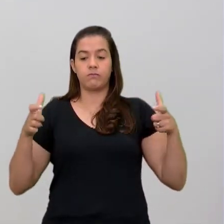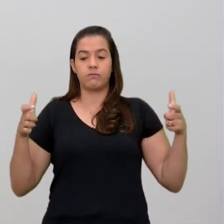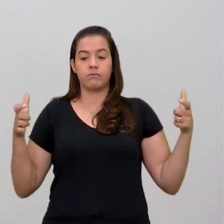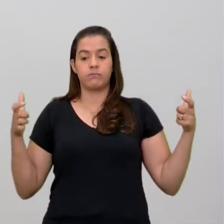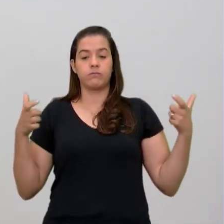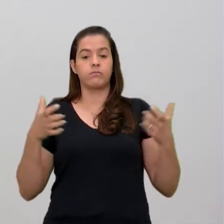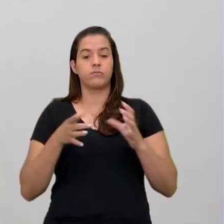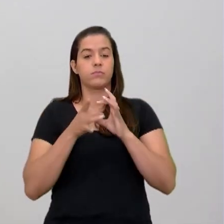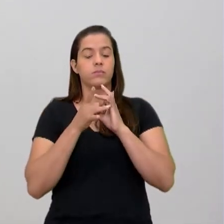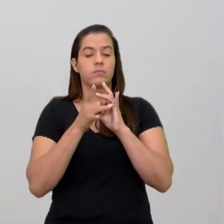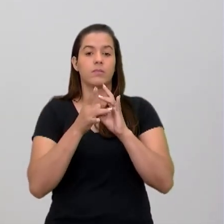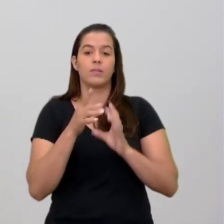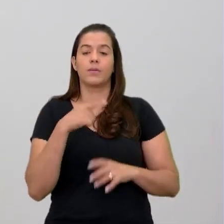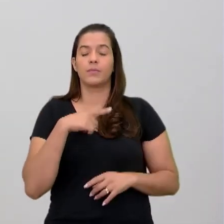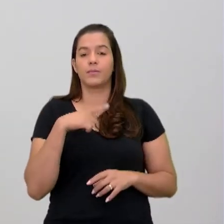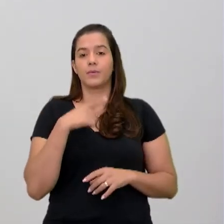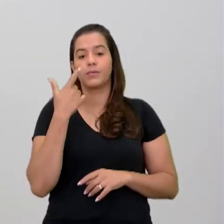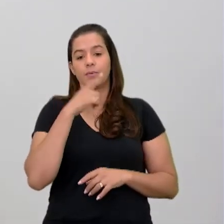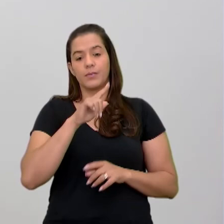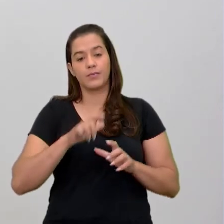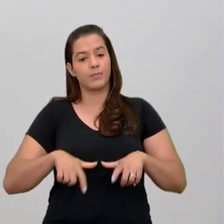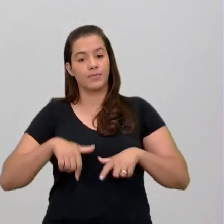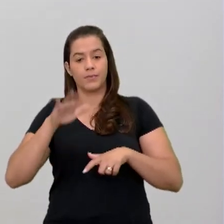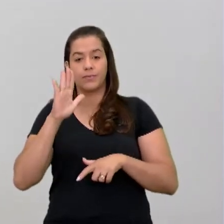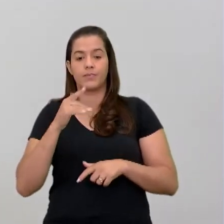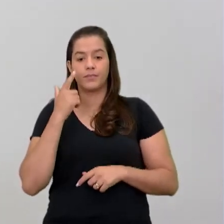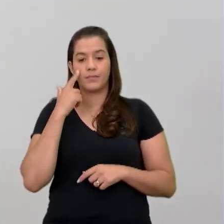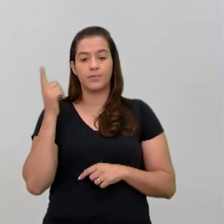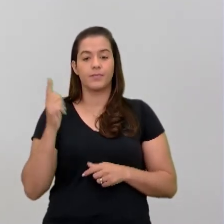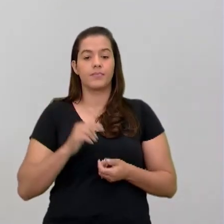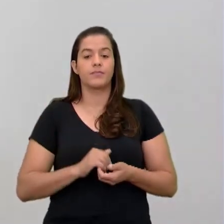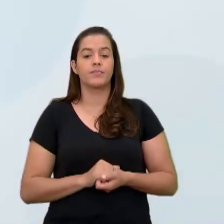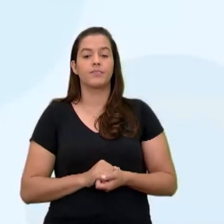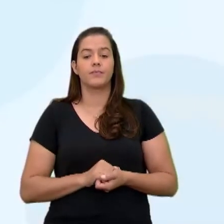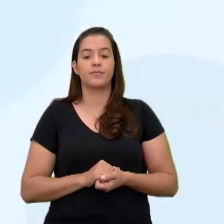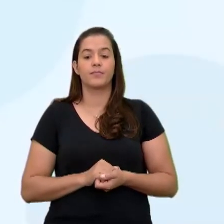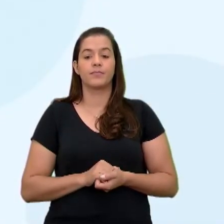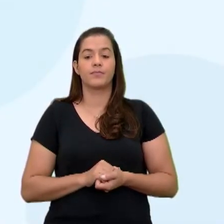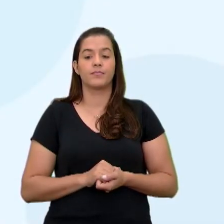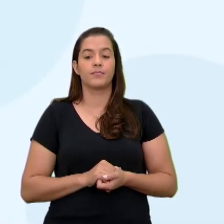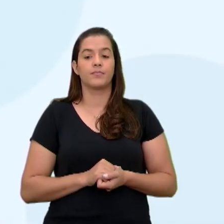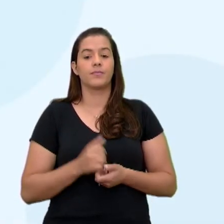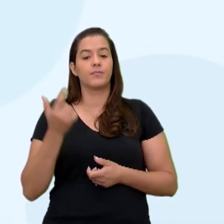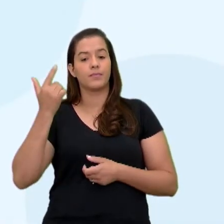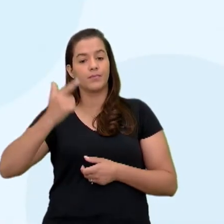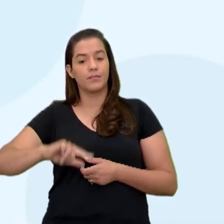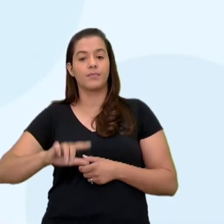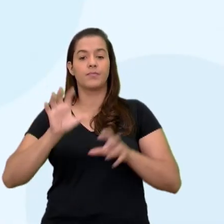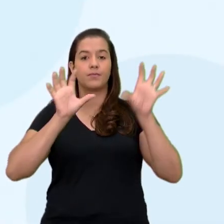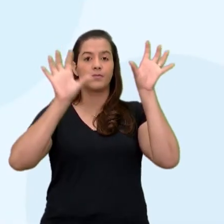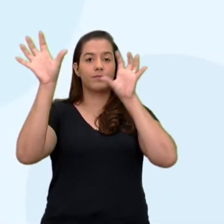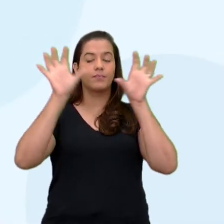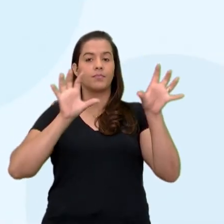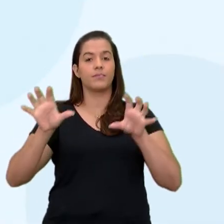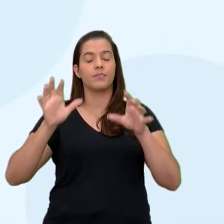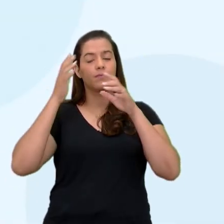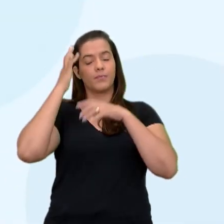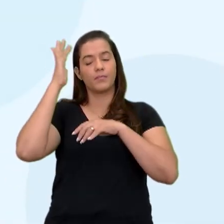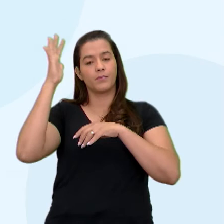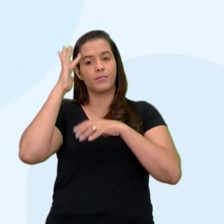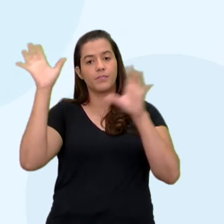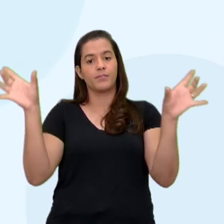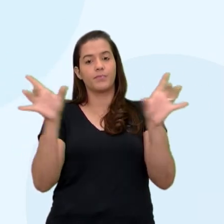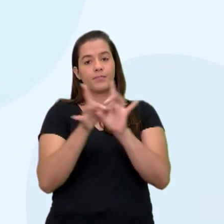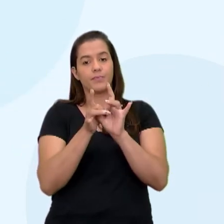espaço geográfico local. Olha lá, mais um exercício de mapa mental.